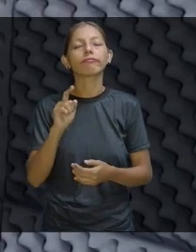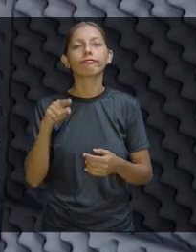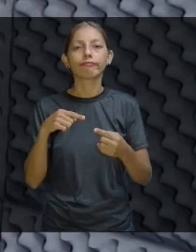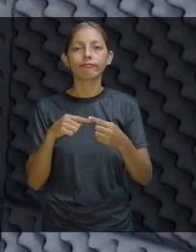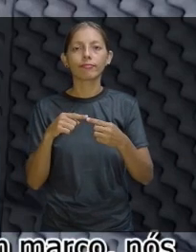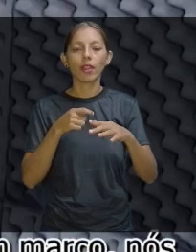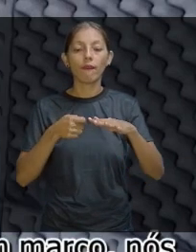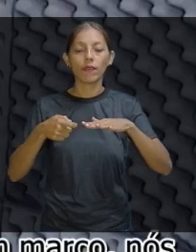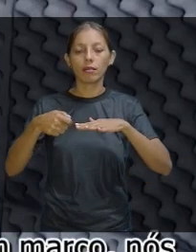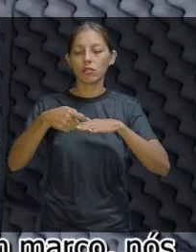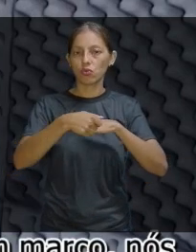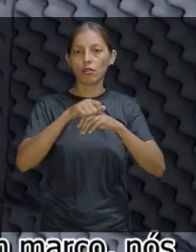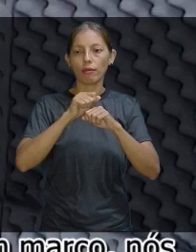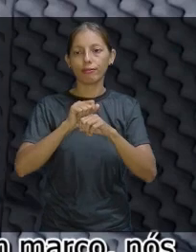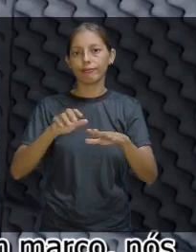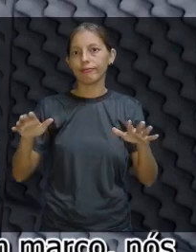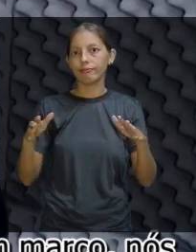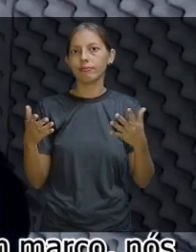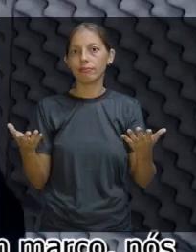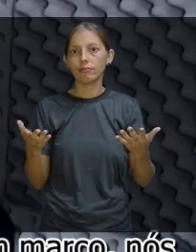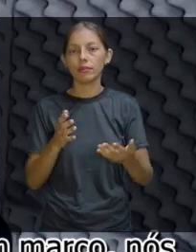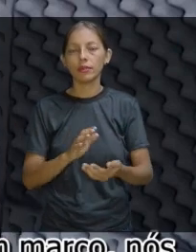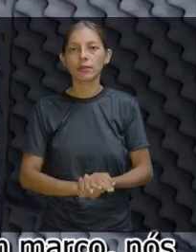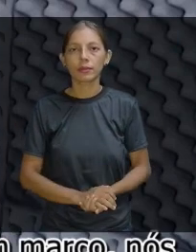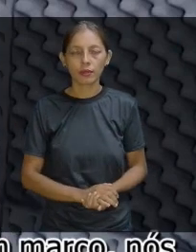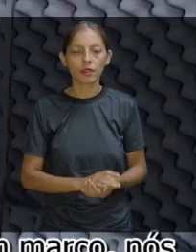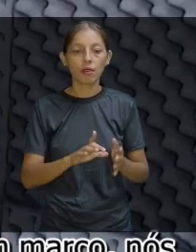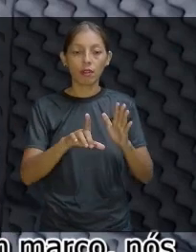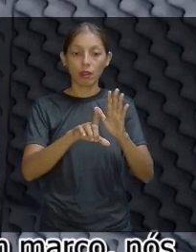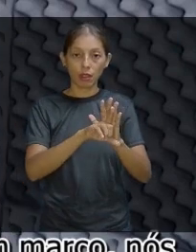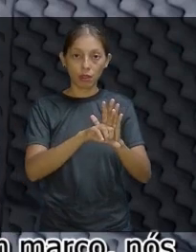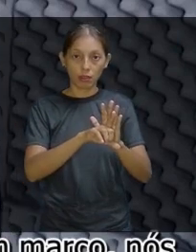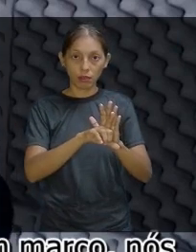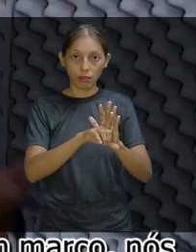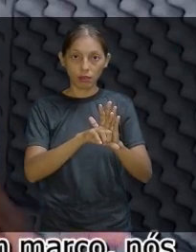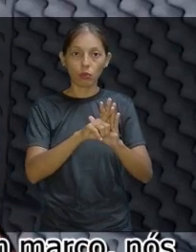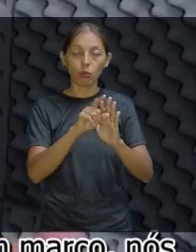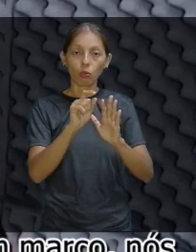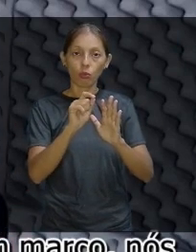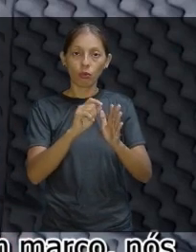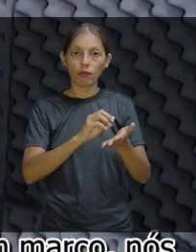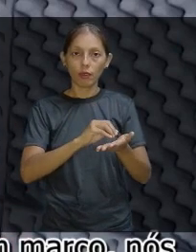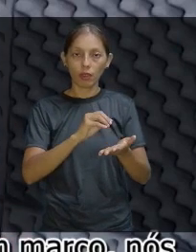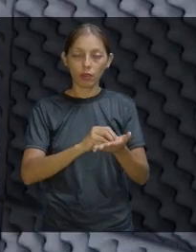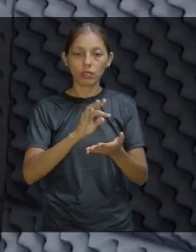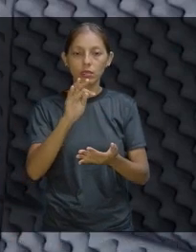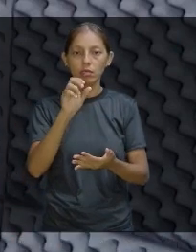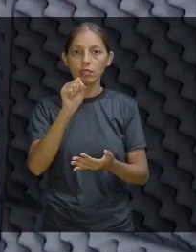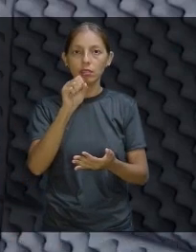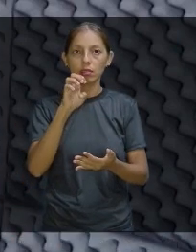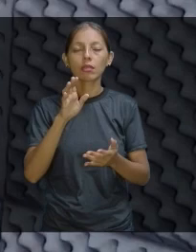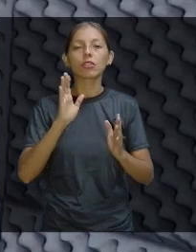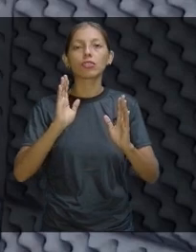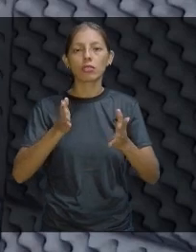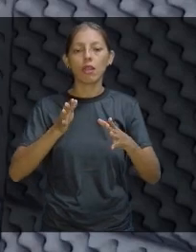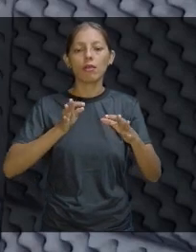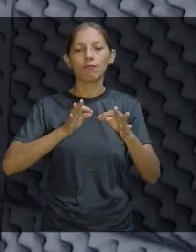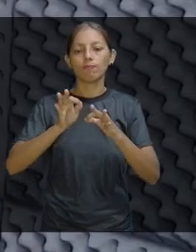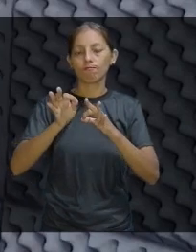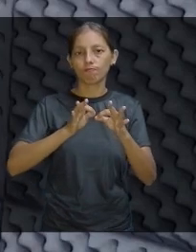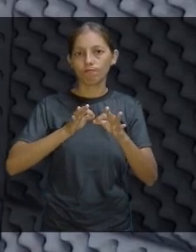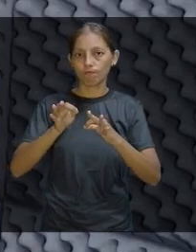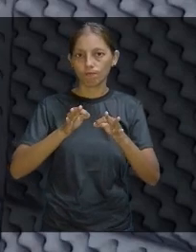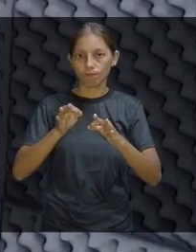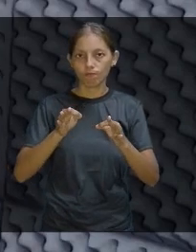regulamentada. Então, na falta de lei, o TSE já largou na frente e agora, em março, nós tivemos a publicação